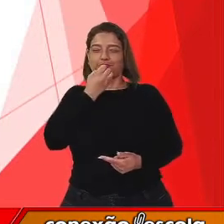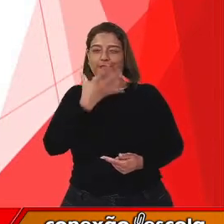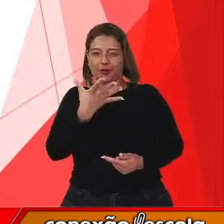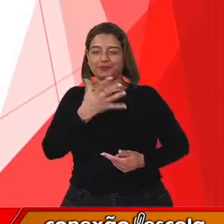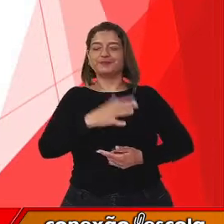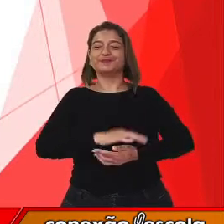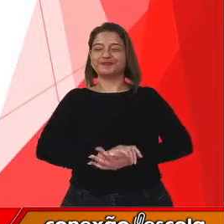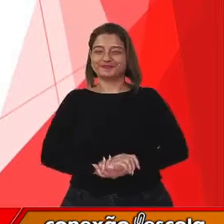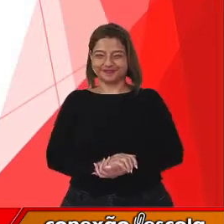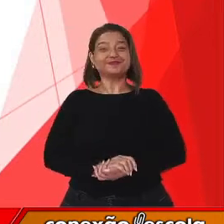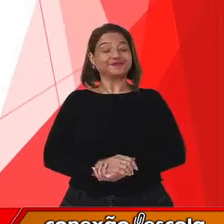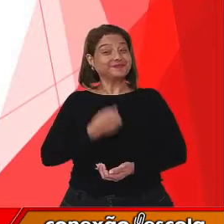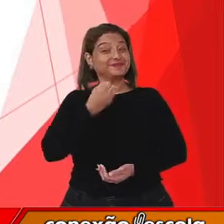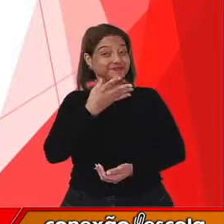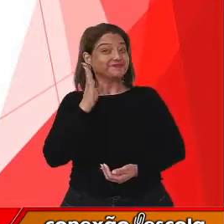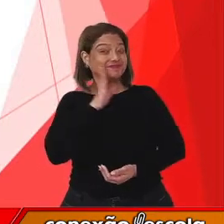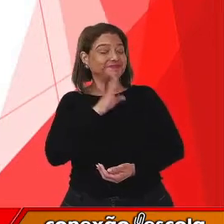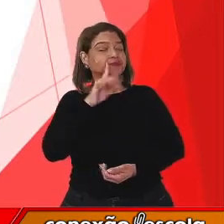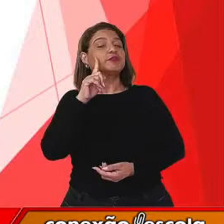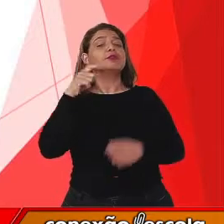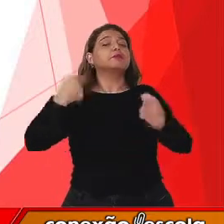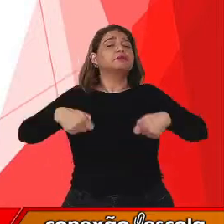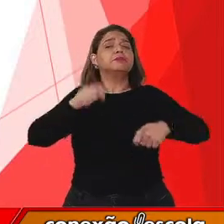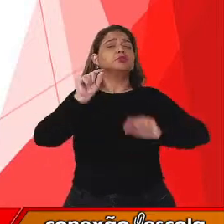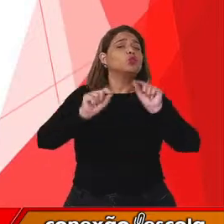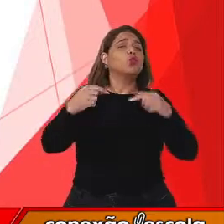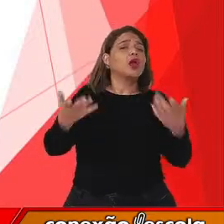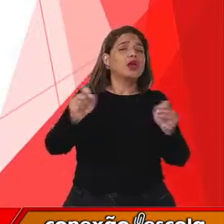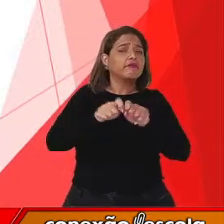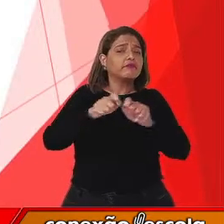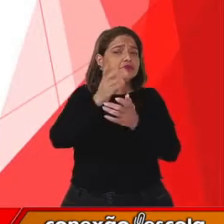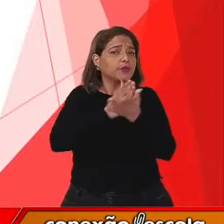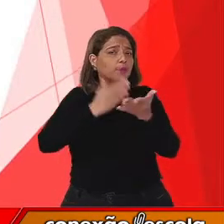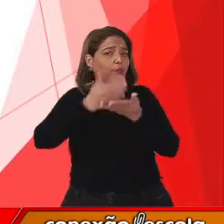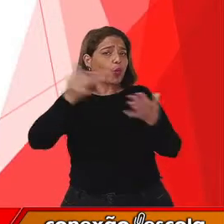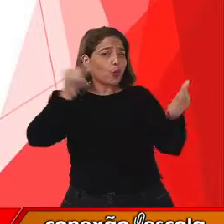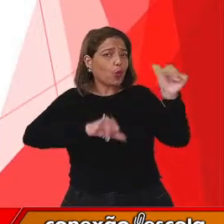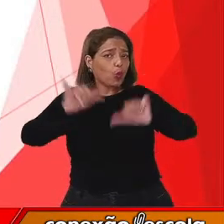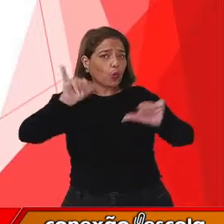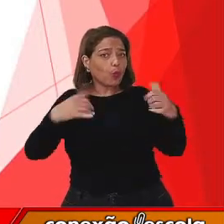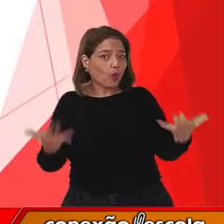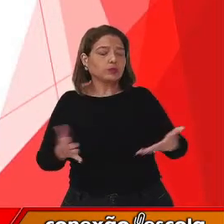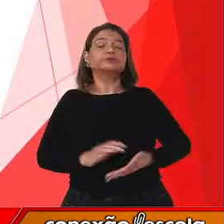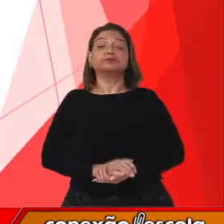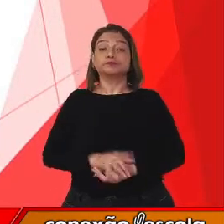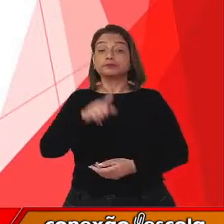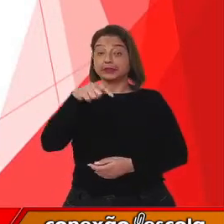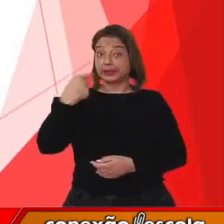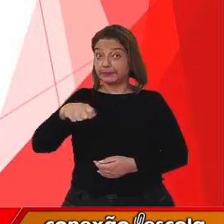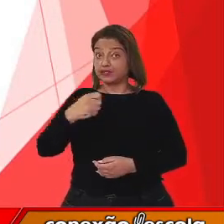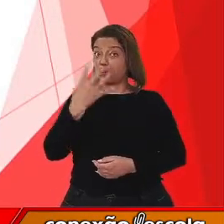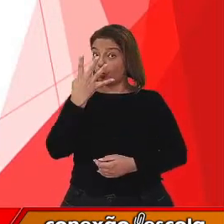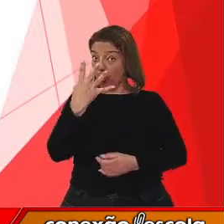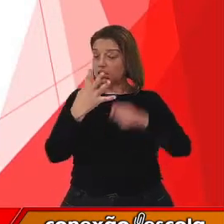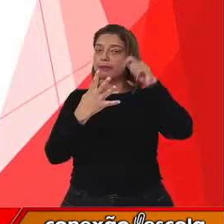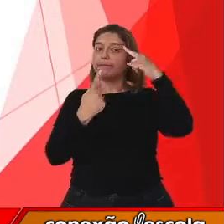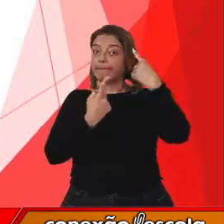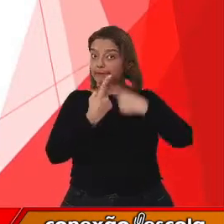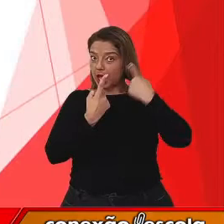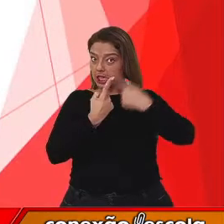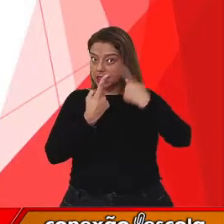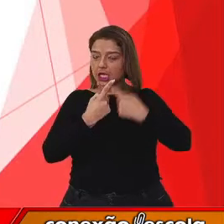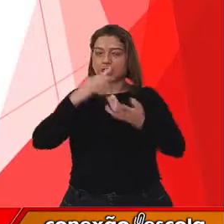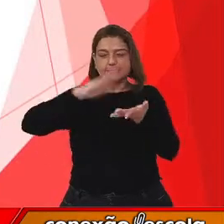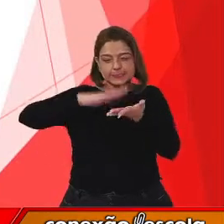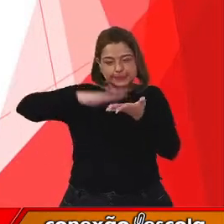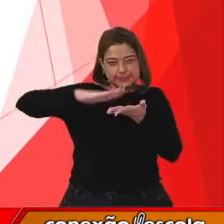muito bem, que legal. O que que nós vamos precisar para esse bolo? Quais são os ingredientes? Quatro bananas amassadas